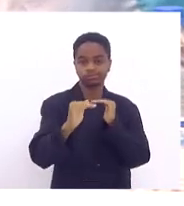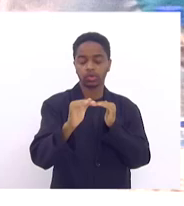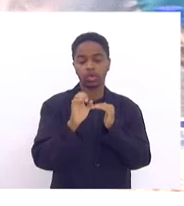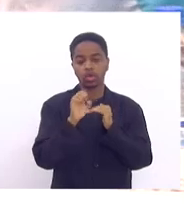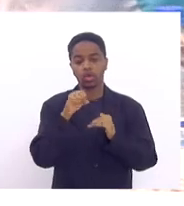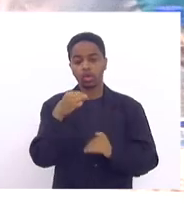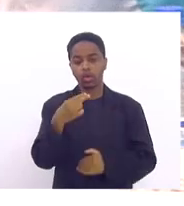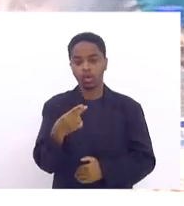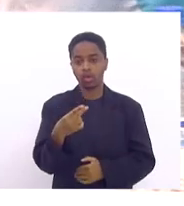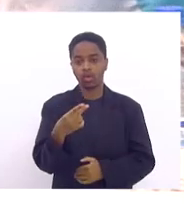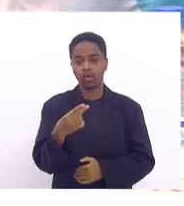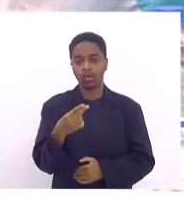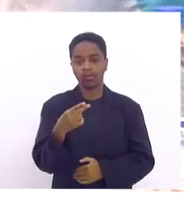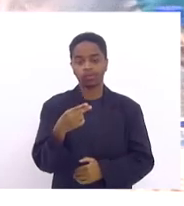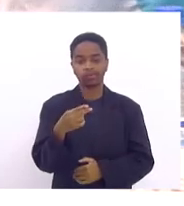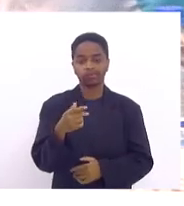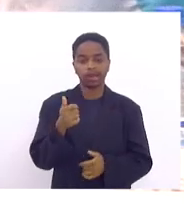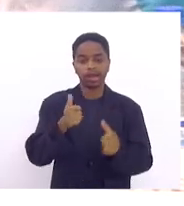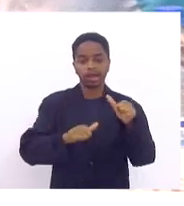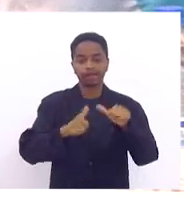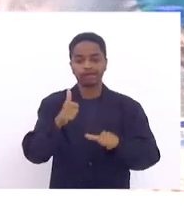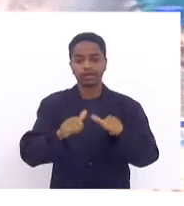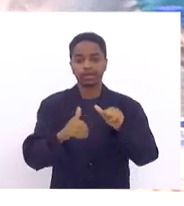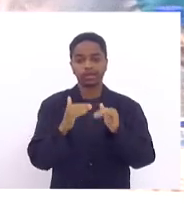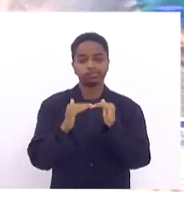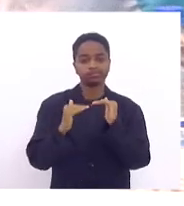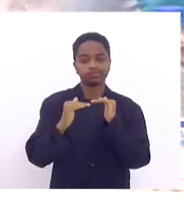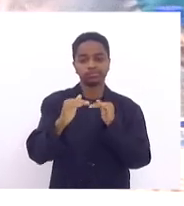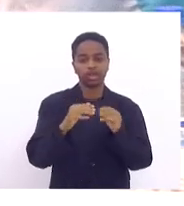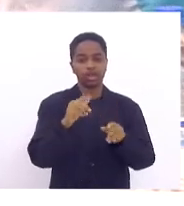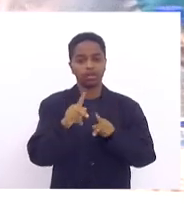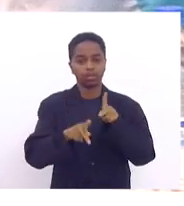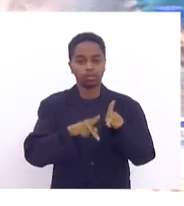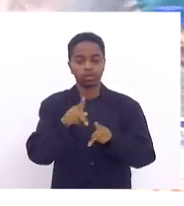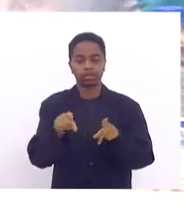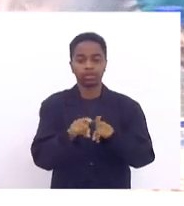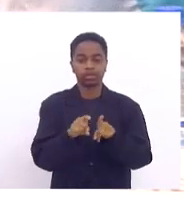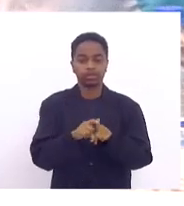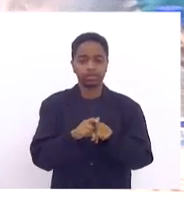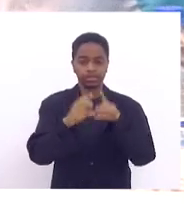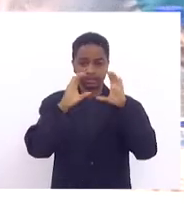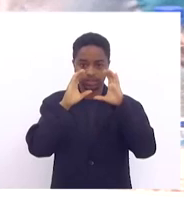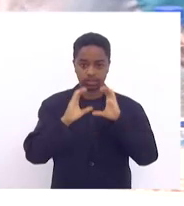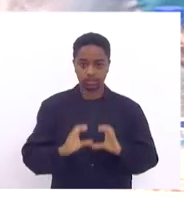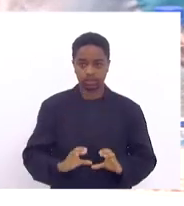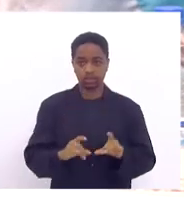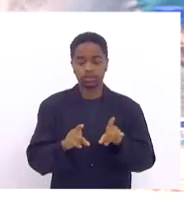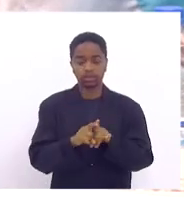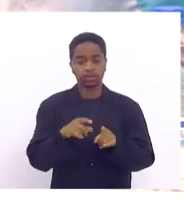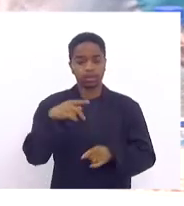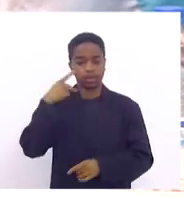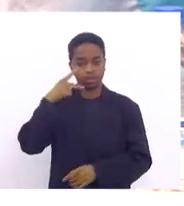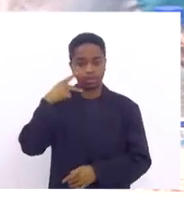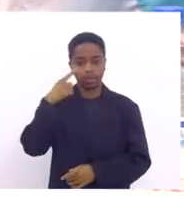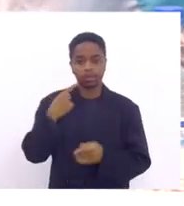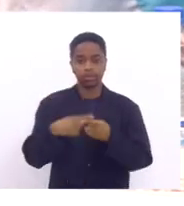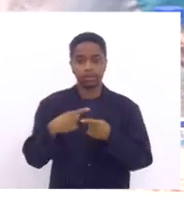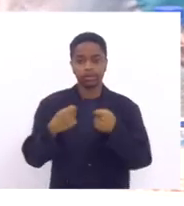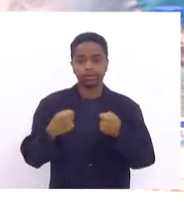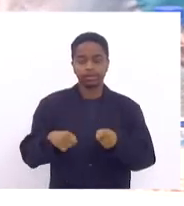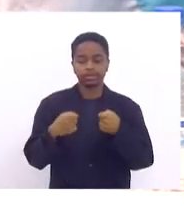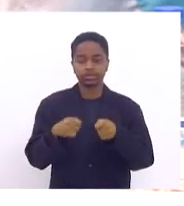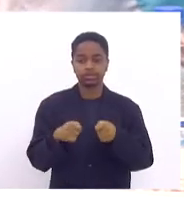maior uma maior previsibilidade para a população e para os cidadãos inclusive para os políticos que tem que lidar